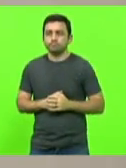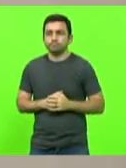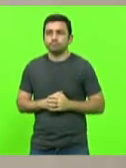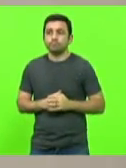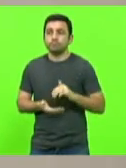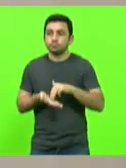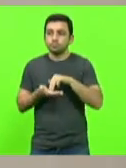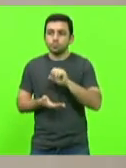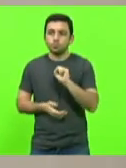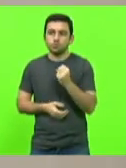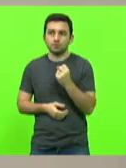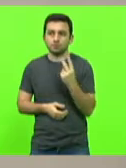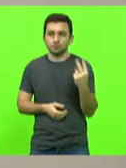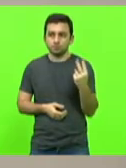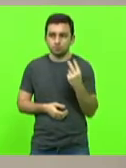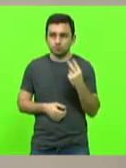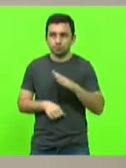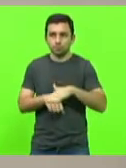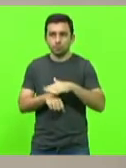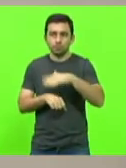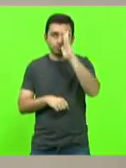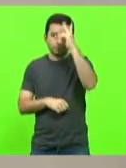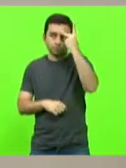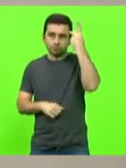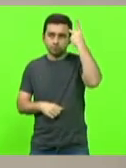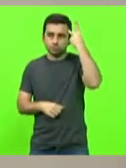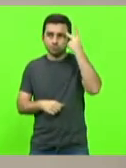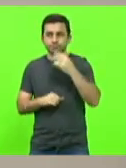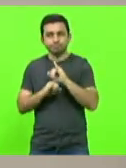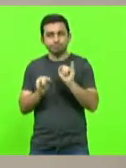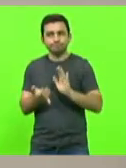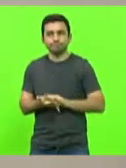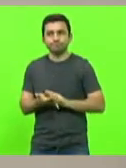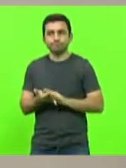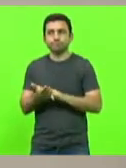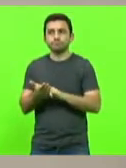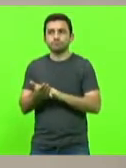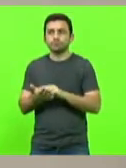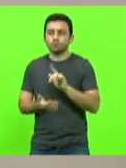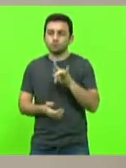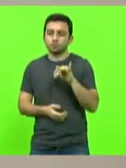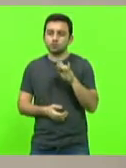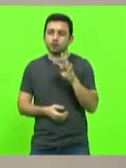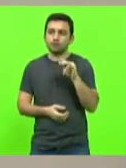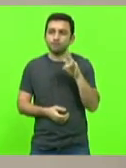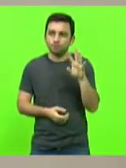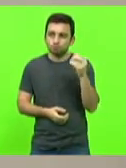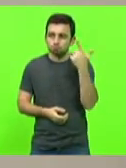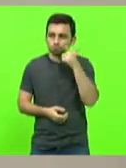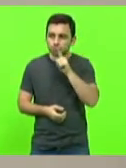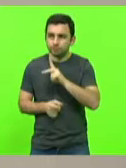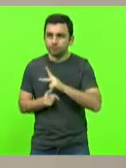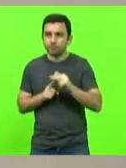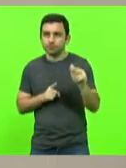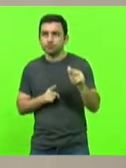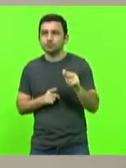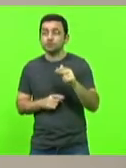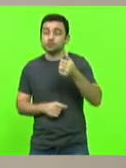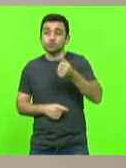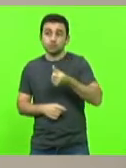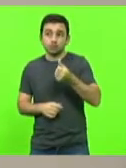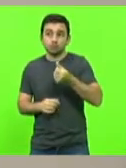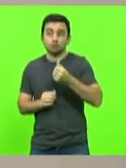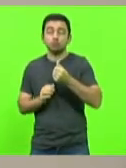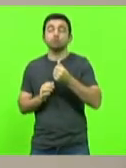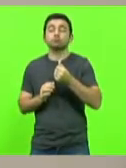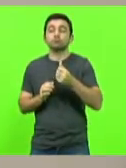Moção 822, autor deputada Paulinha, manifestando aplausos ao catarinense Gustavo Bardim pela conquista do título campeão da sexta temporada do programa